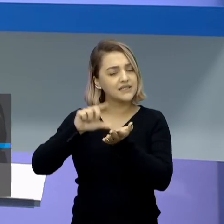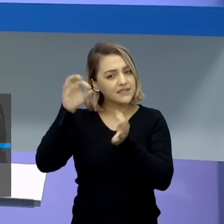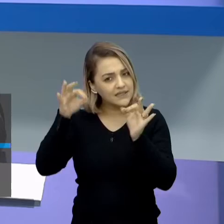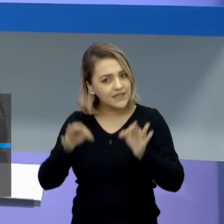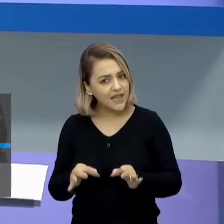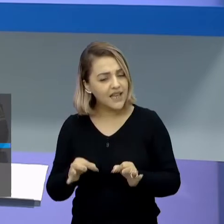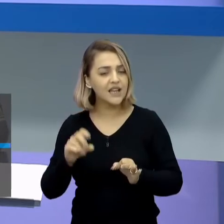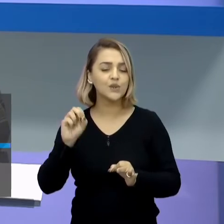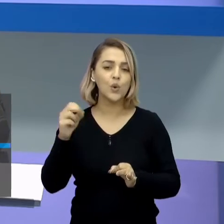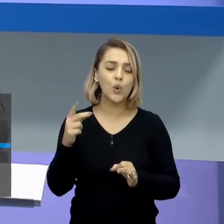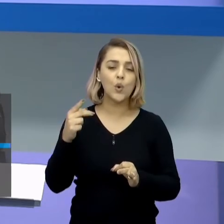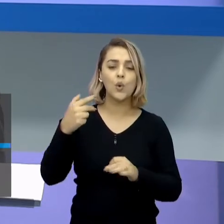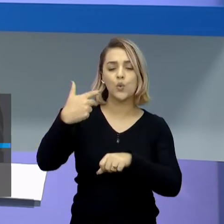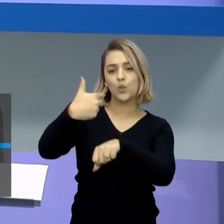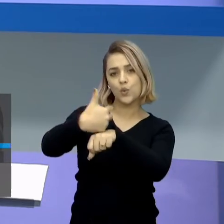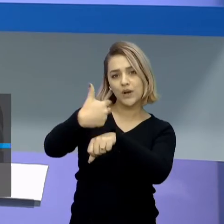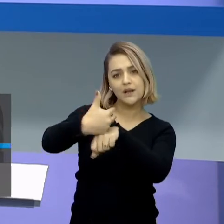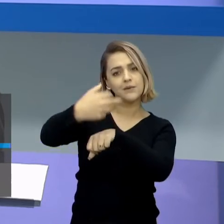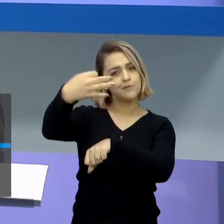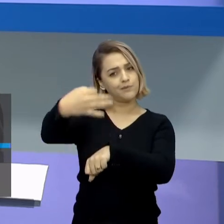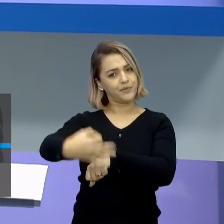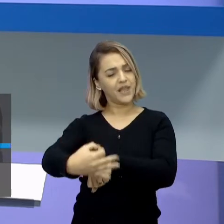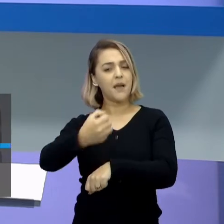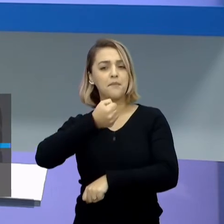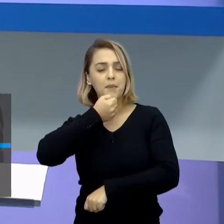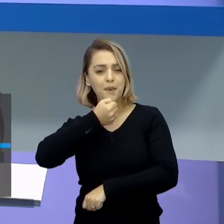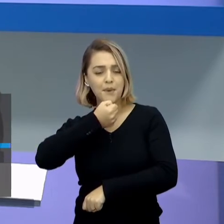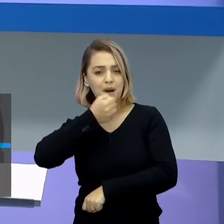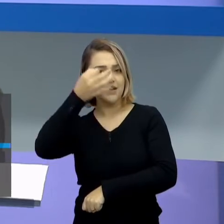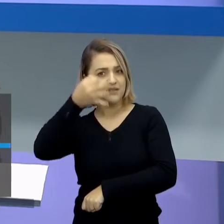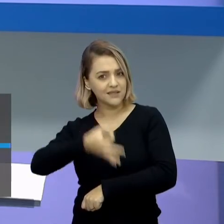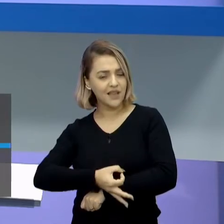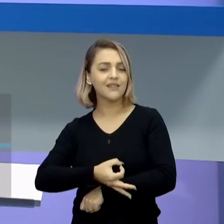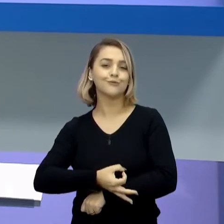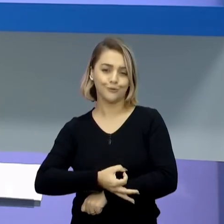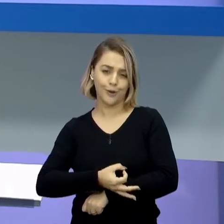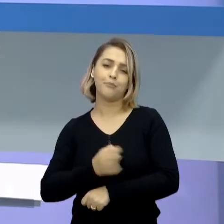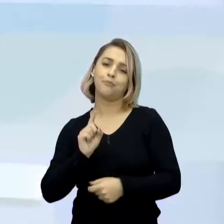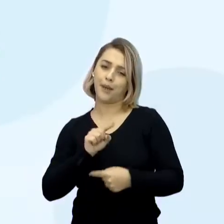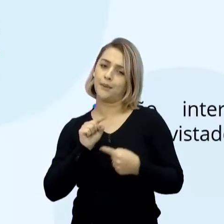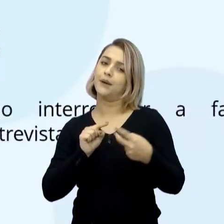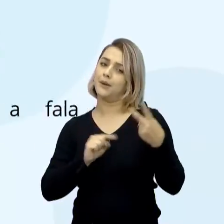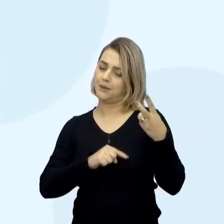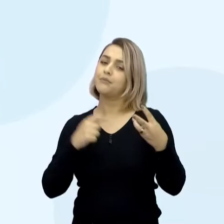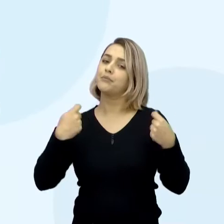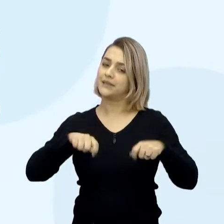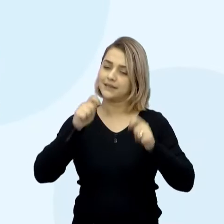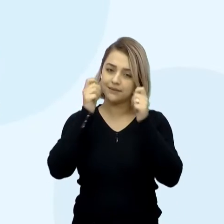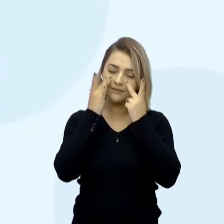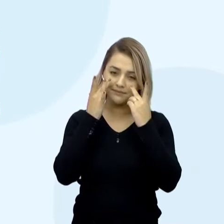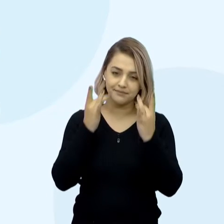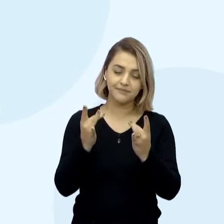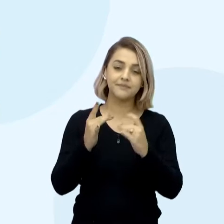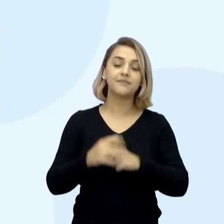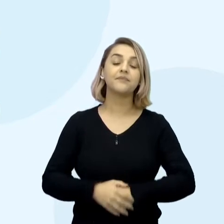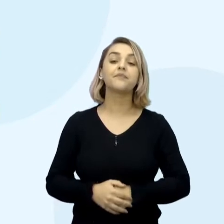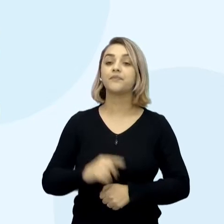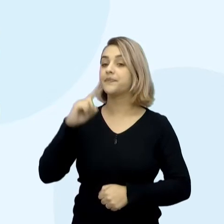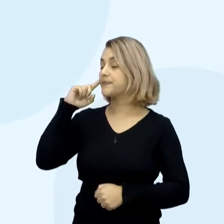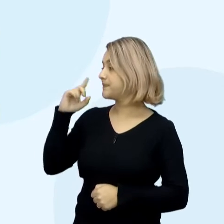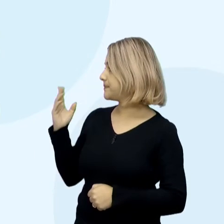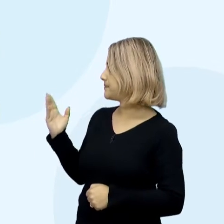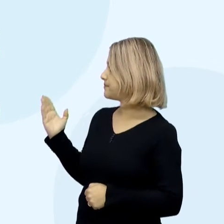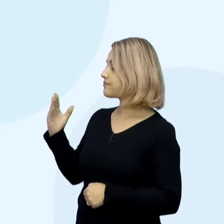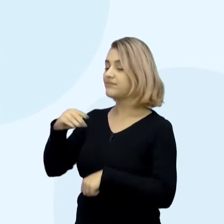estão funcionando, se a câmera está funcionando, o microfone, enfim. Vamos lá para a nossa tela para a próxima dica.